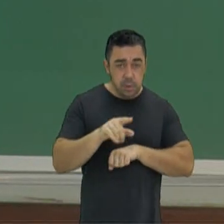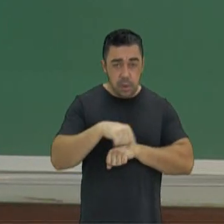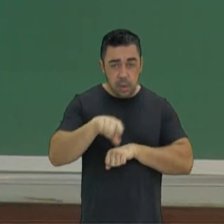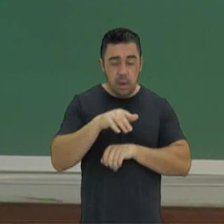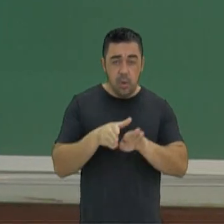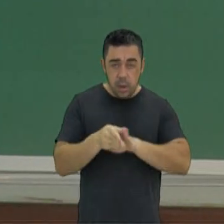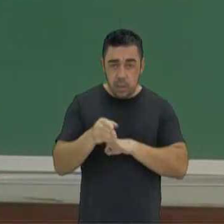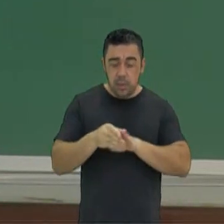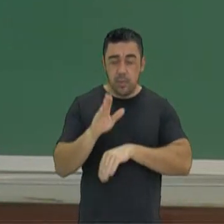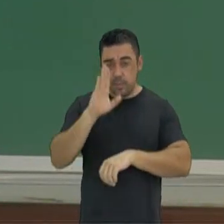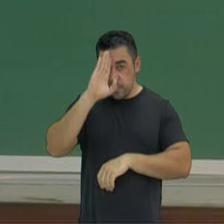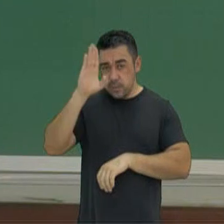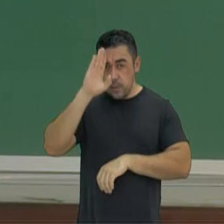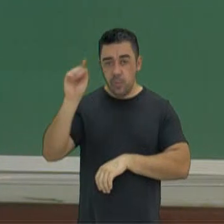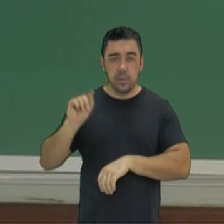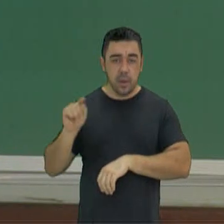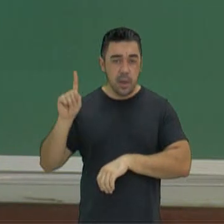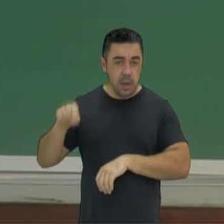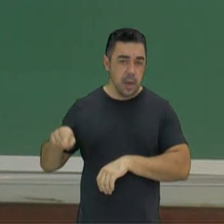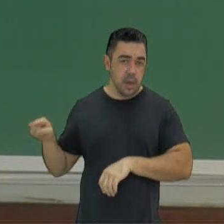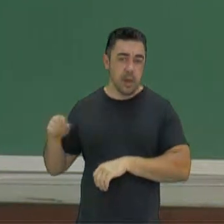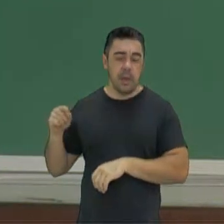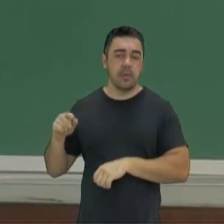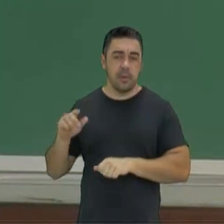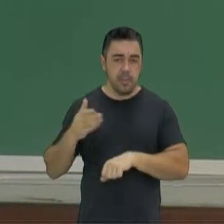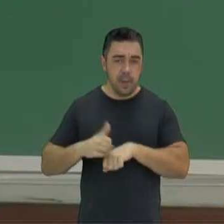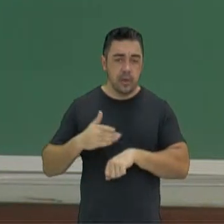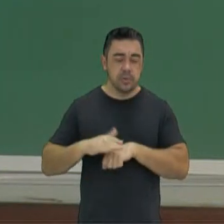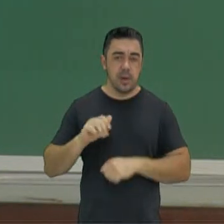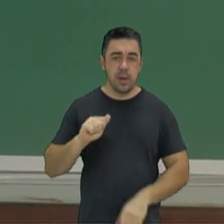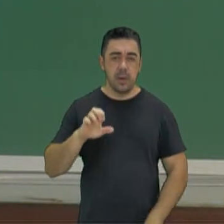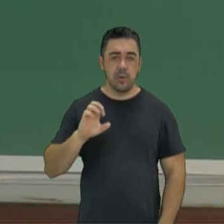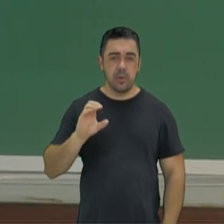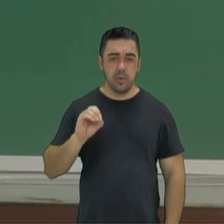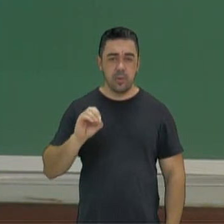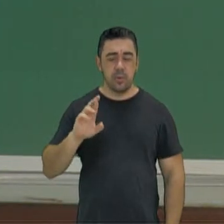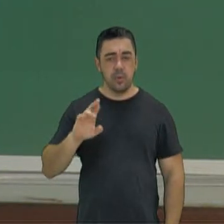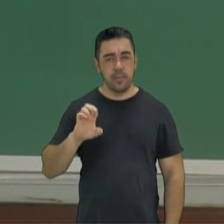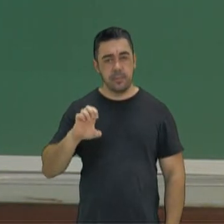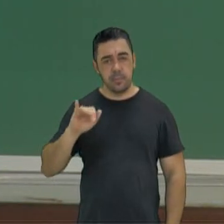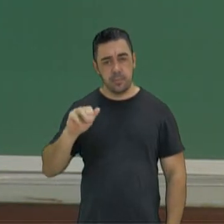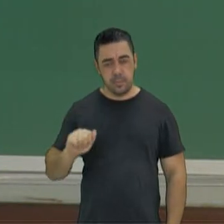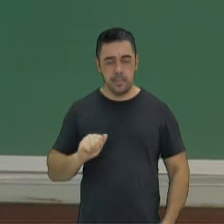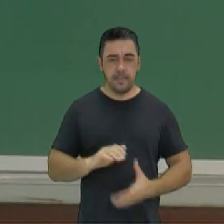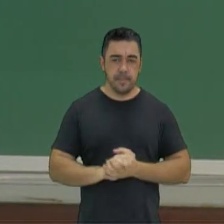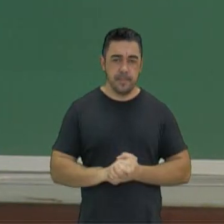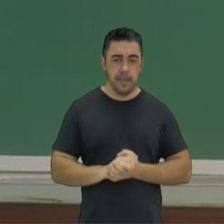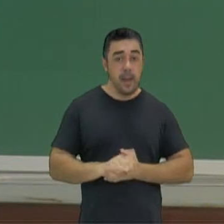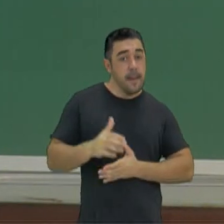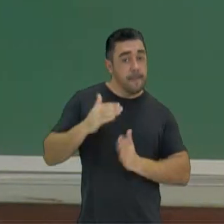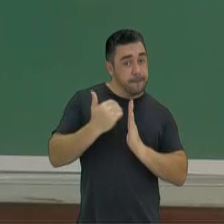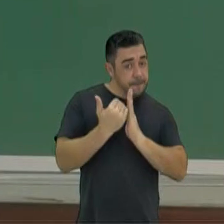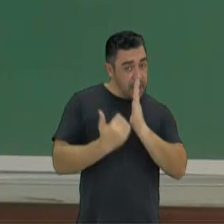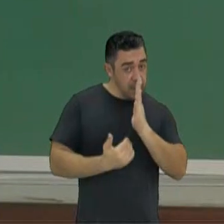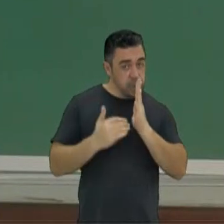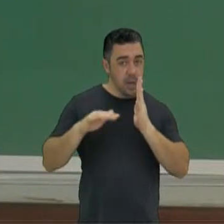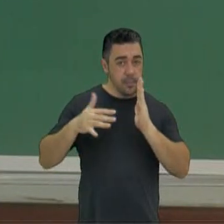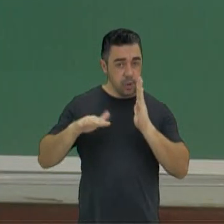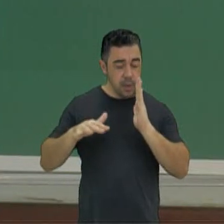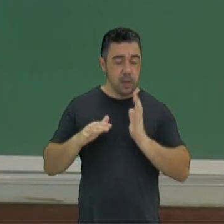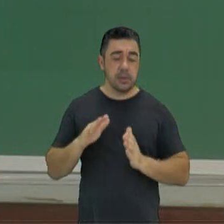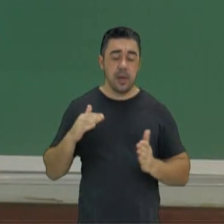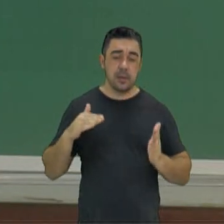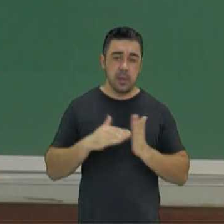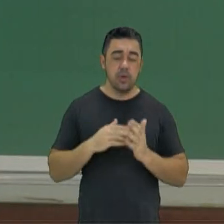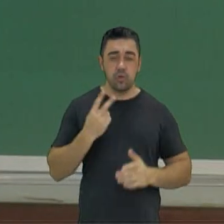orientação, a predominância de exercícios aeróbios. Em intensidade de baixa a moderada e feito pelo